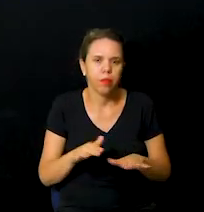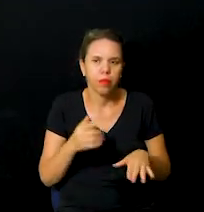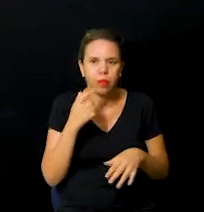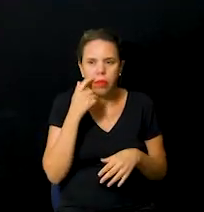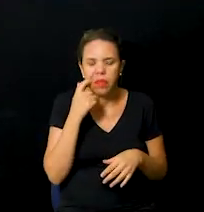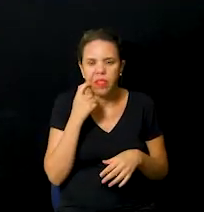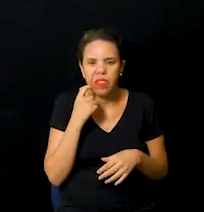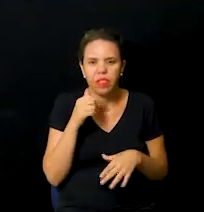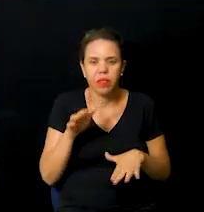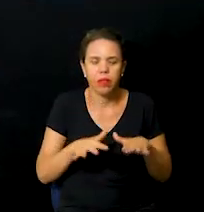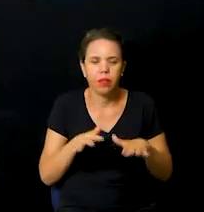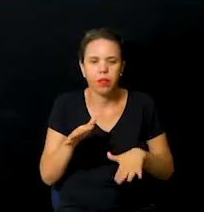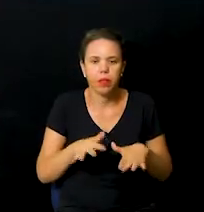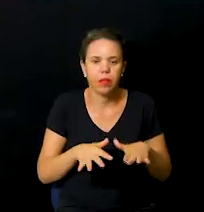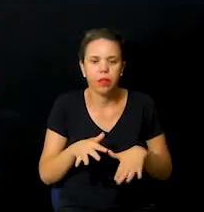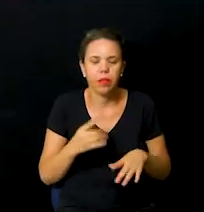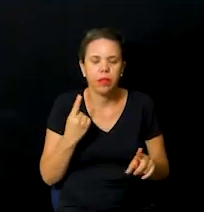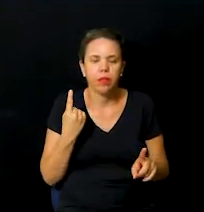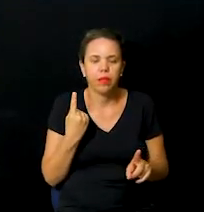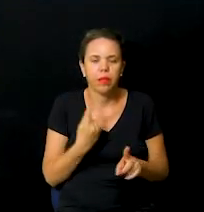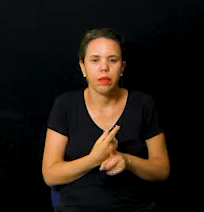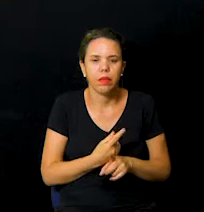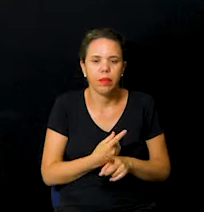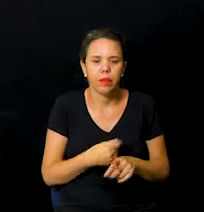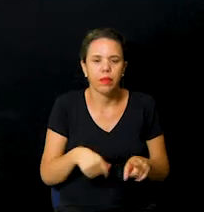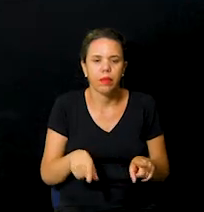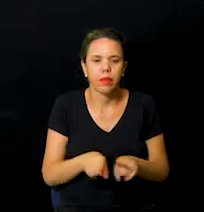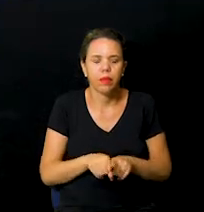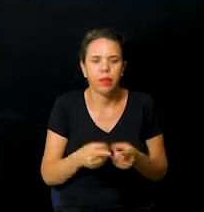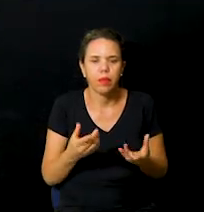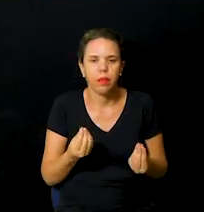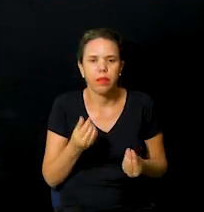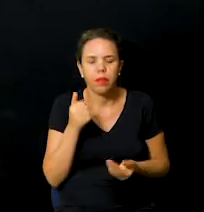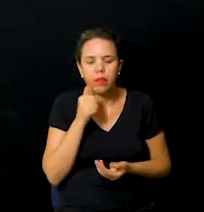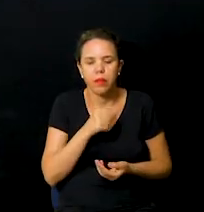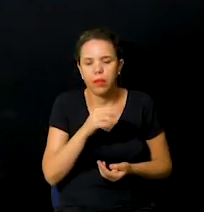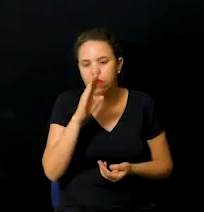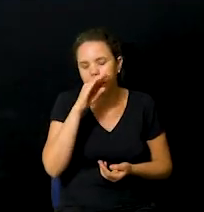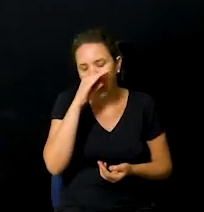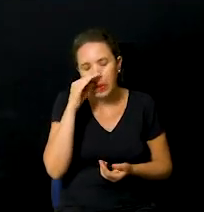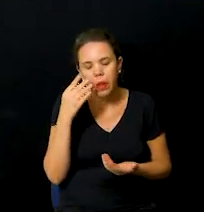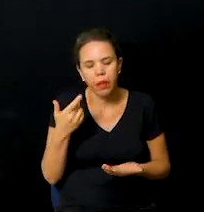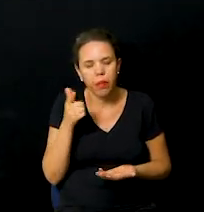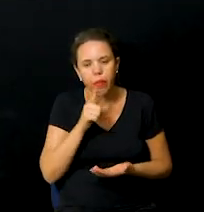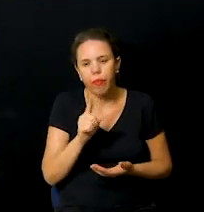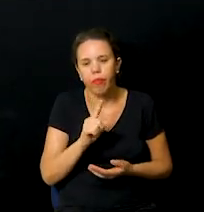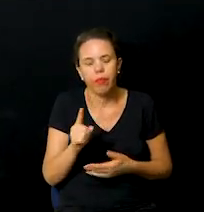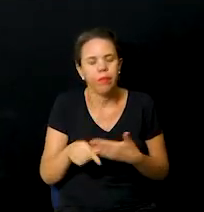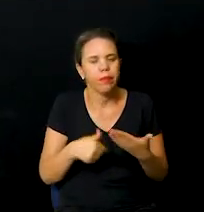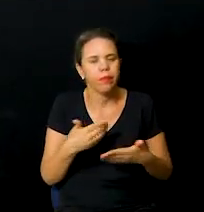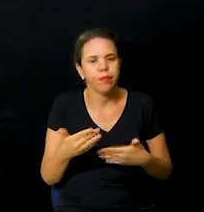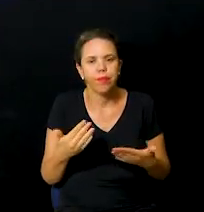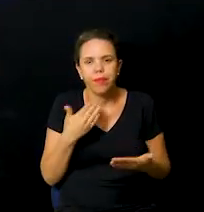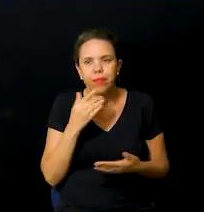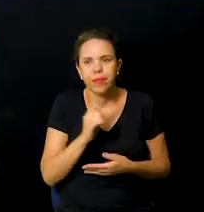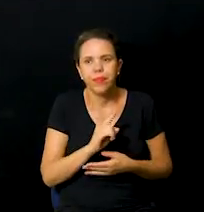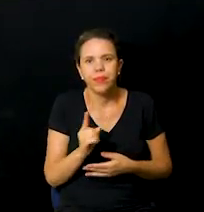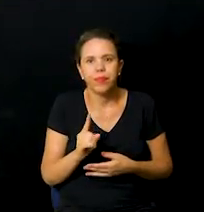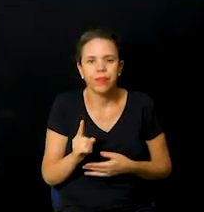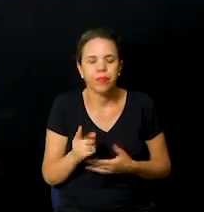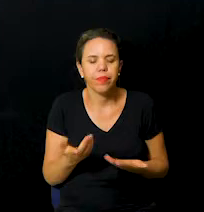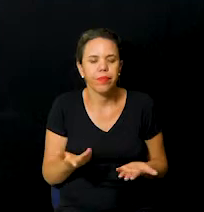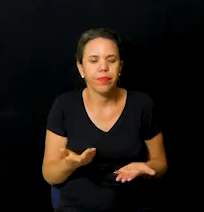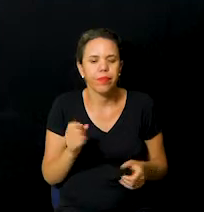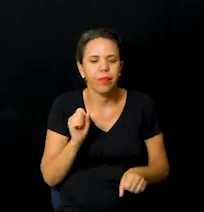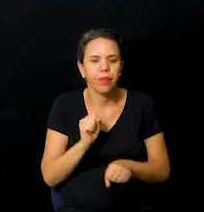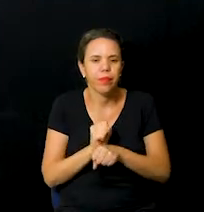aí acabou. Aí é muitas das vezes que a gente encontra também muitas mulheres que assim, Pri, eu não consigo andar mais.